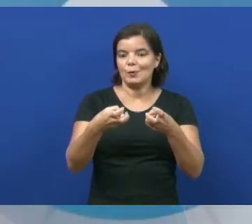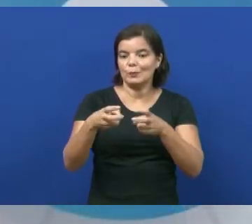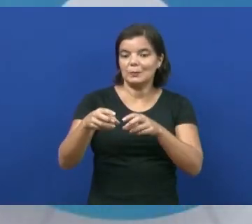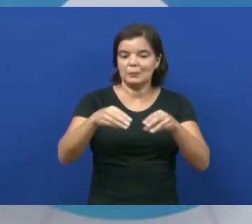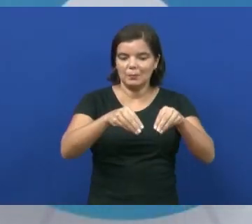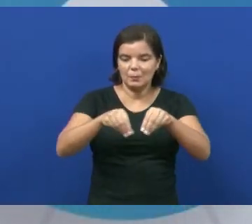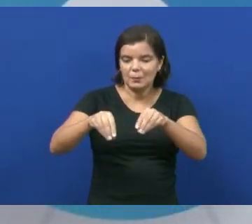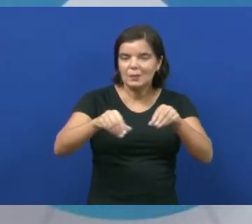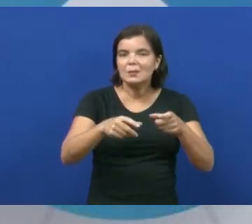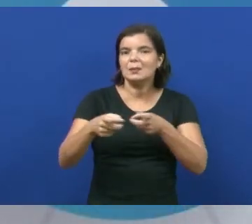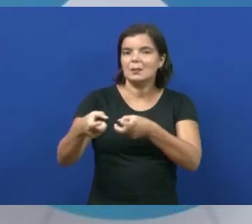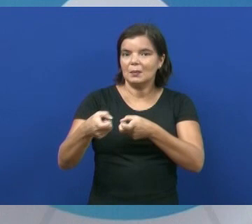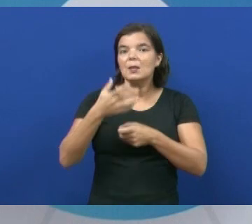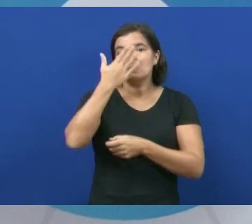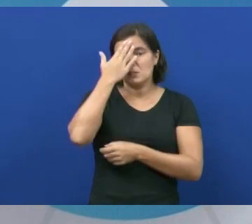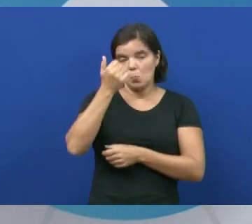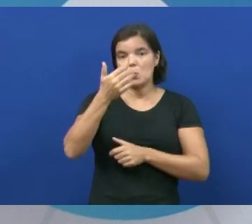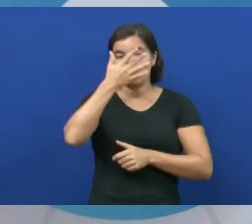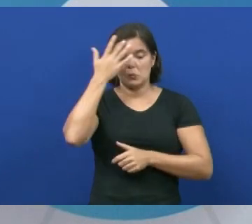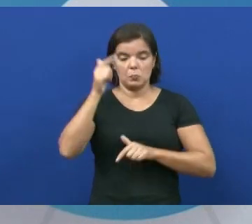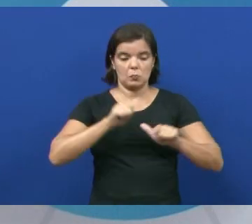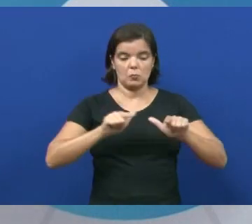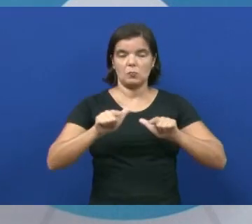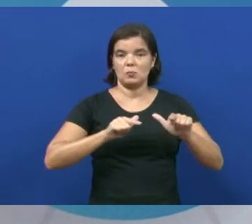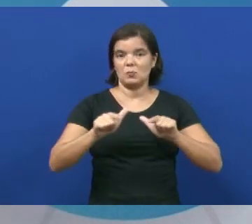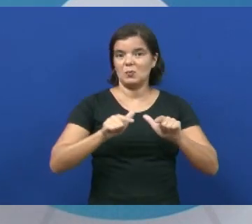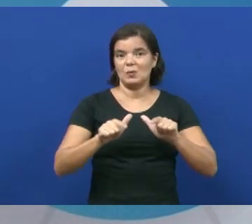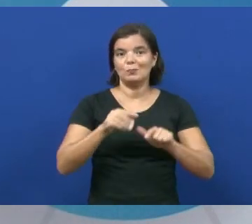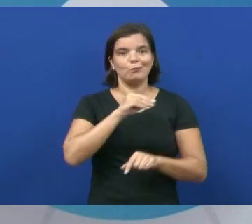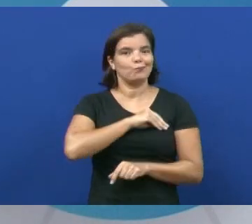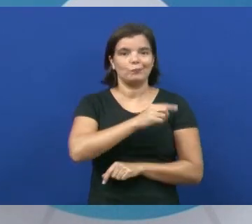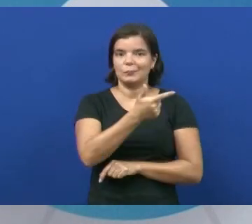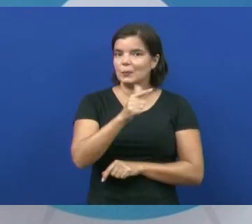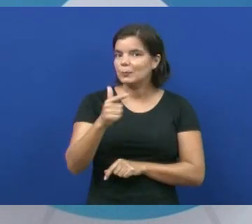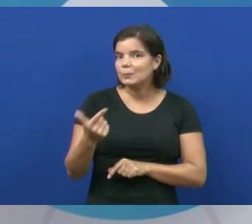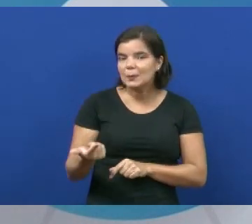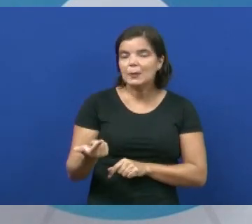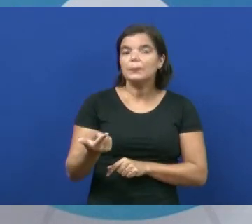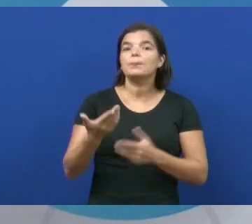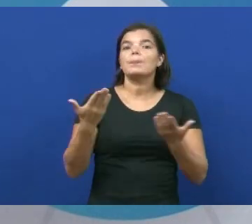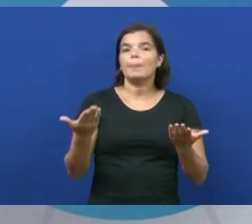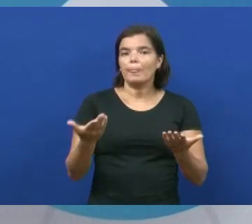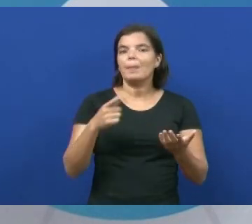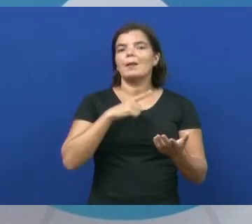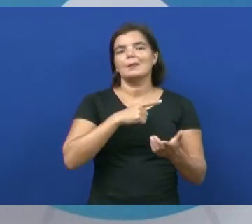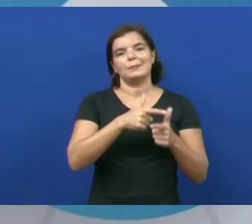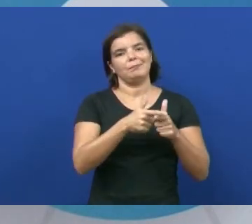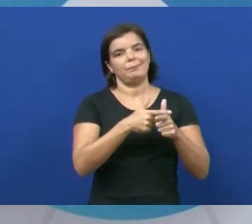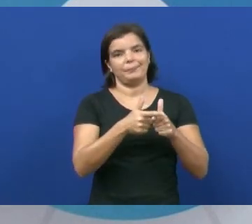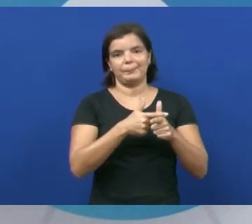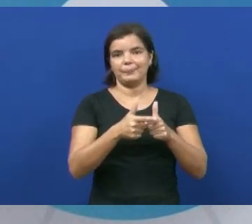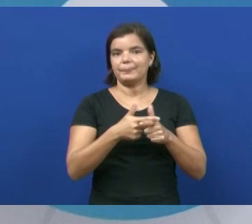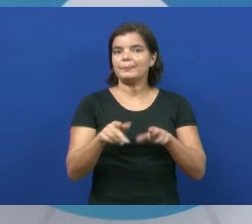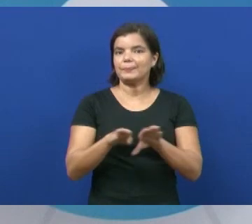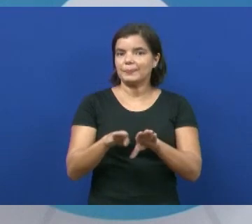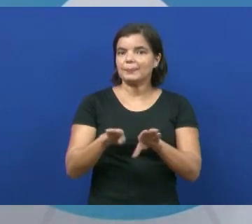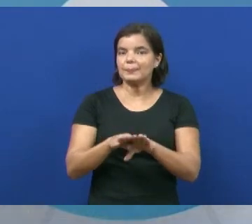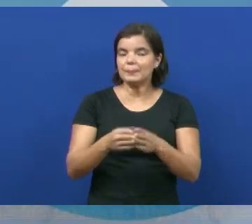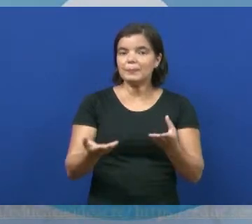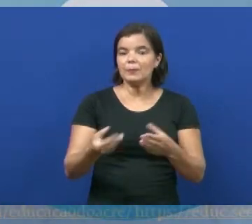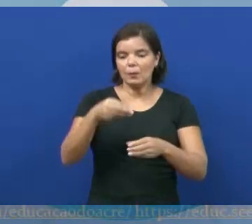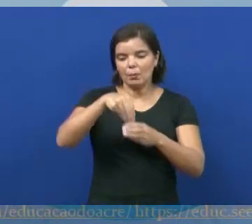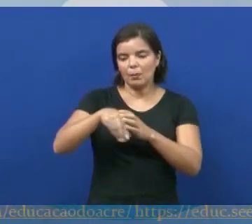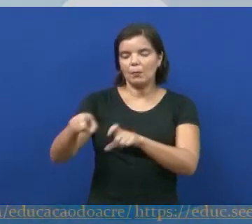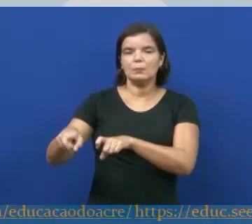rural, ou seja, nós sabemos que os trabalhadores, a maior parte não são assalariados, tá? Então, há grandes problemas, tá, no